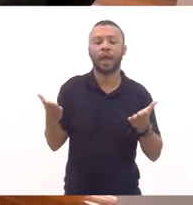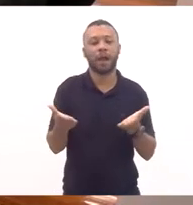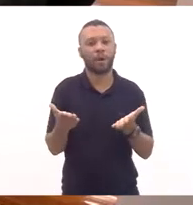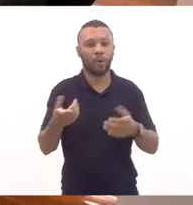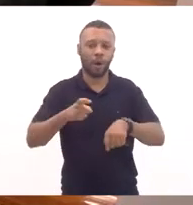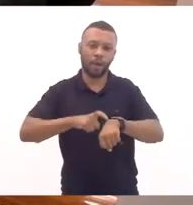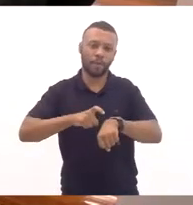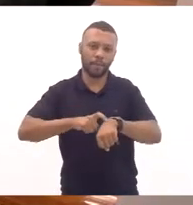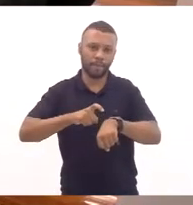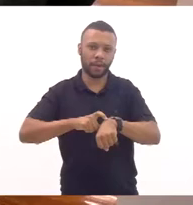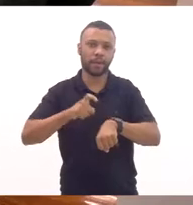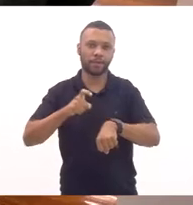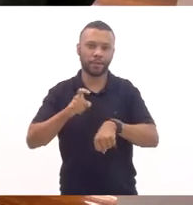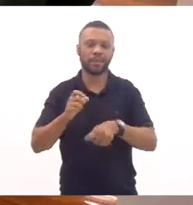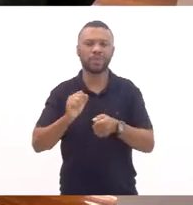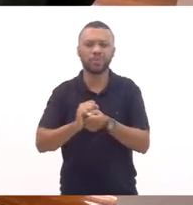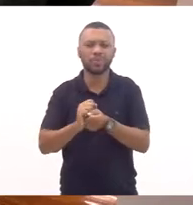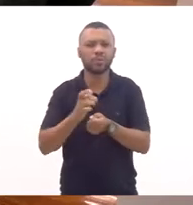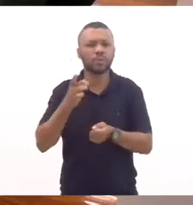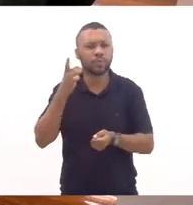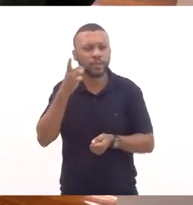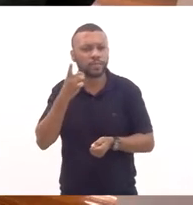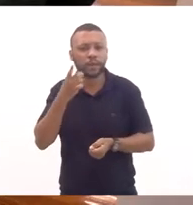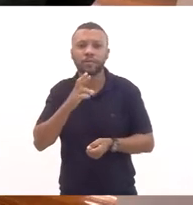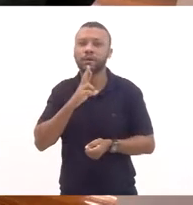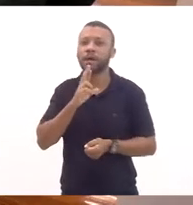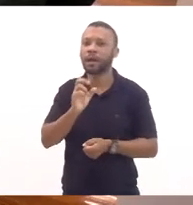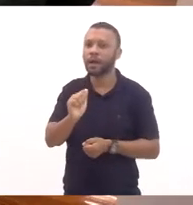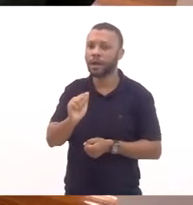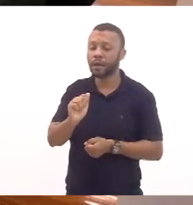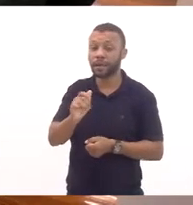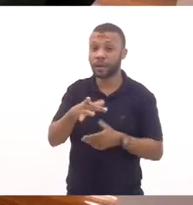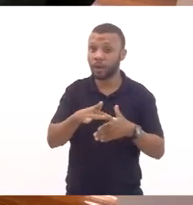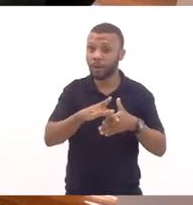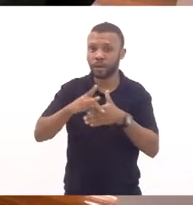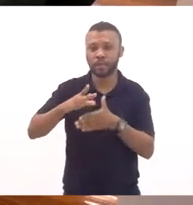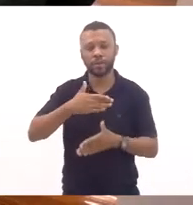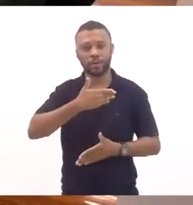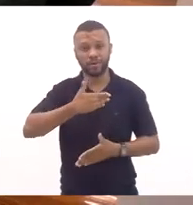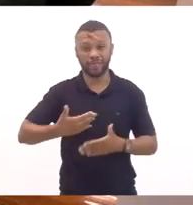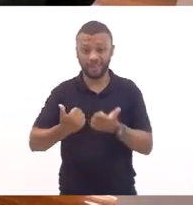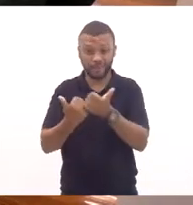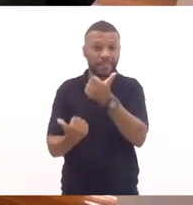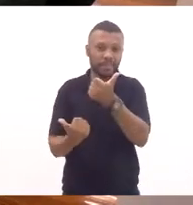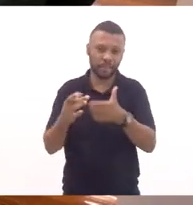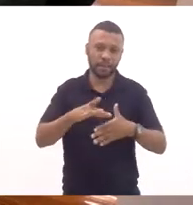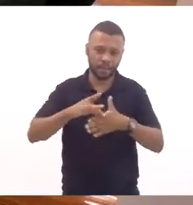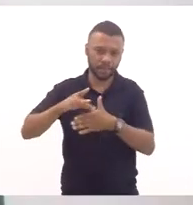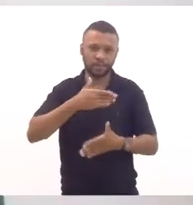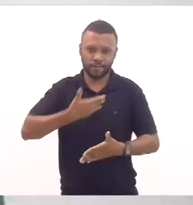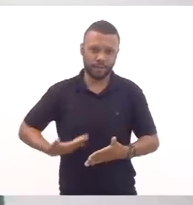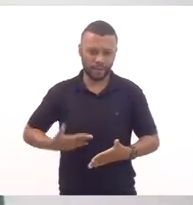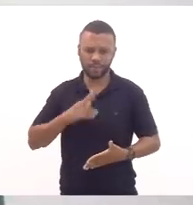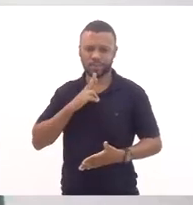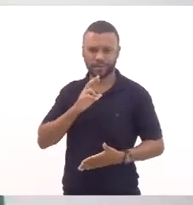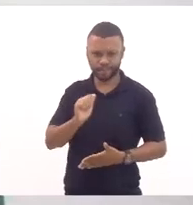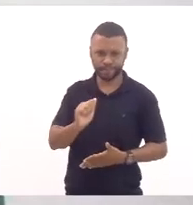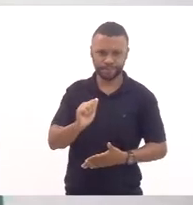com o deputado Rodrigo Amorim, que é o líder do governo, o vice-líder, se eu não me